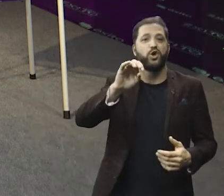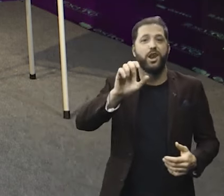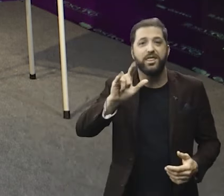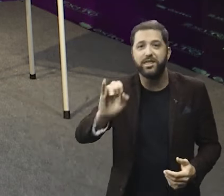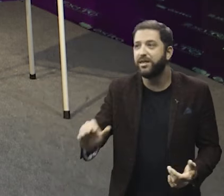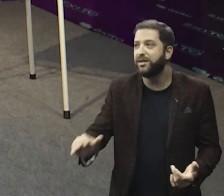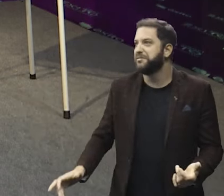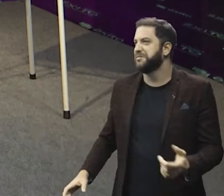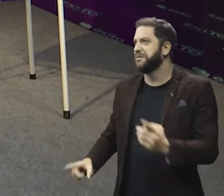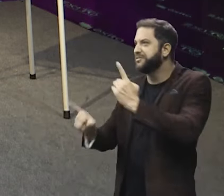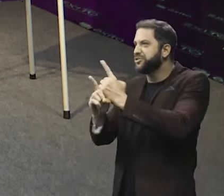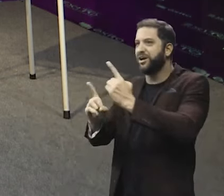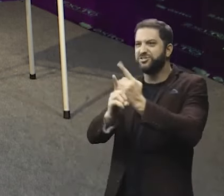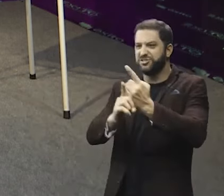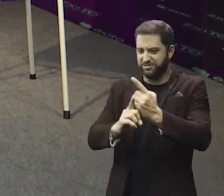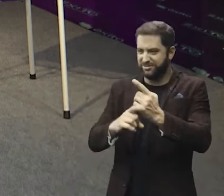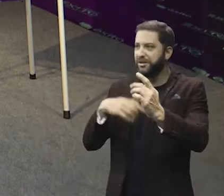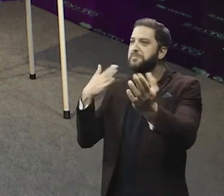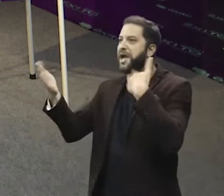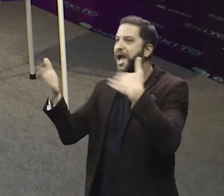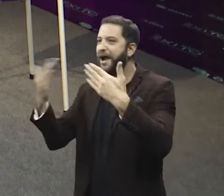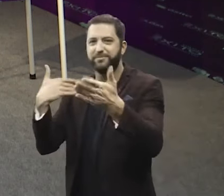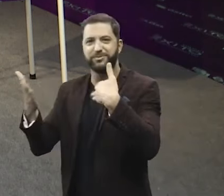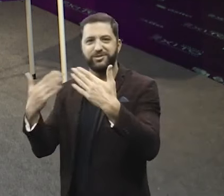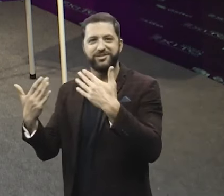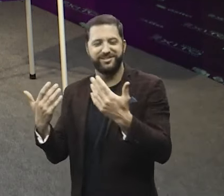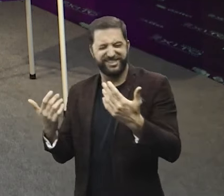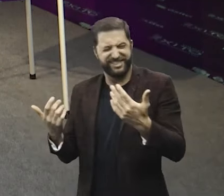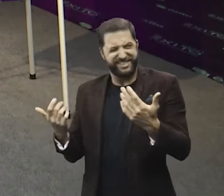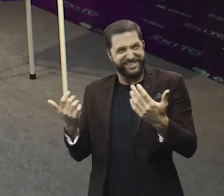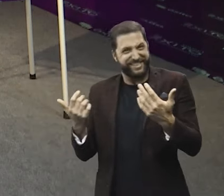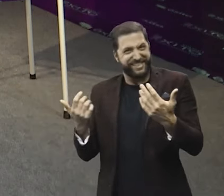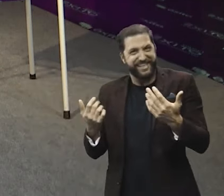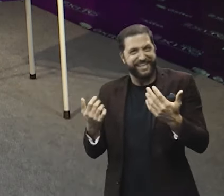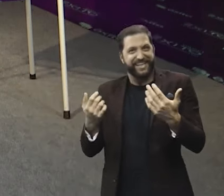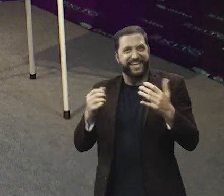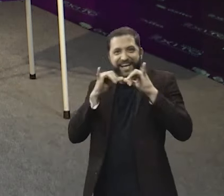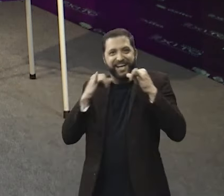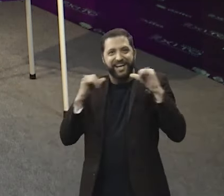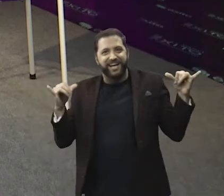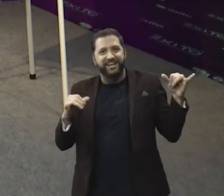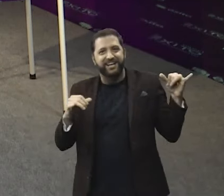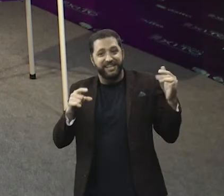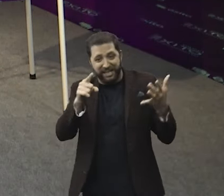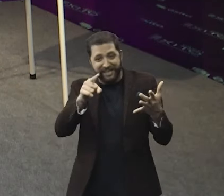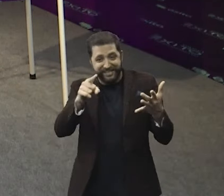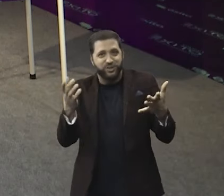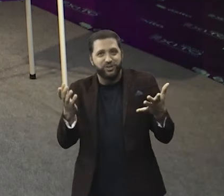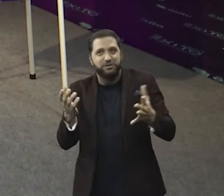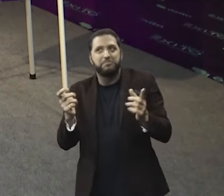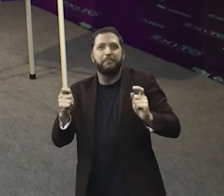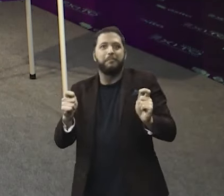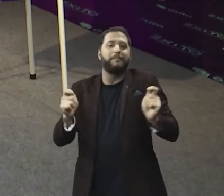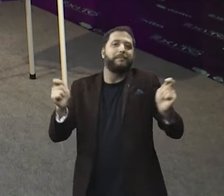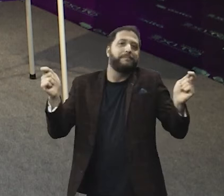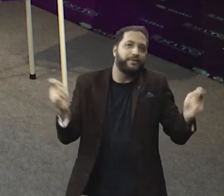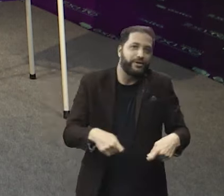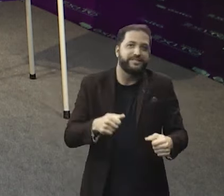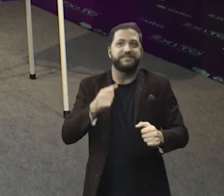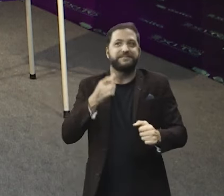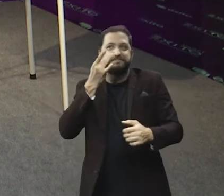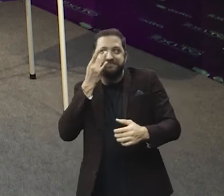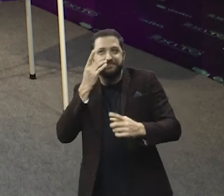com eles vai ficar amigo deles então é uma realidade em que ela vai trazer uma aproximação por exemplo de